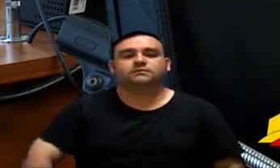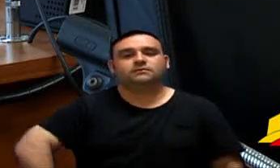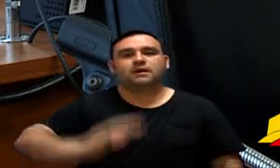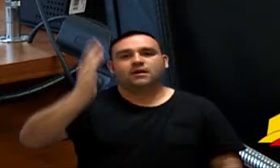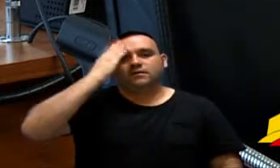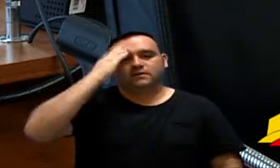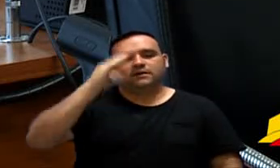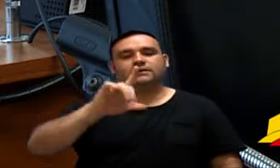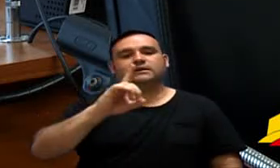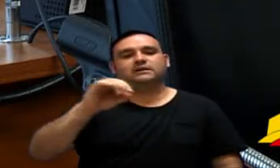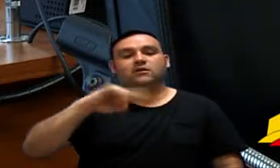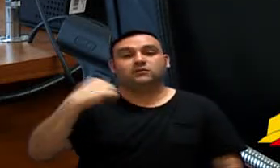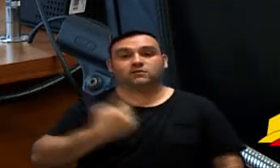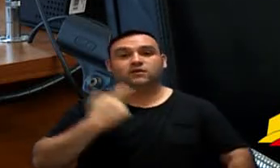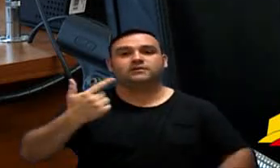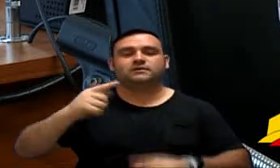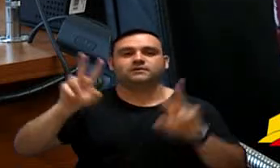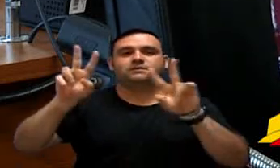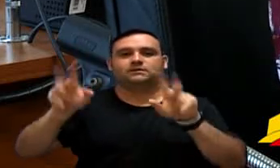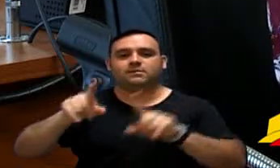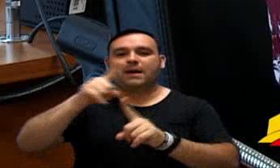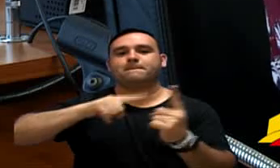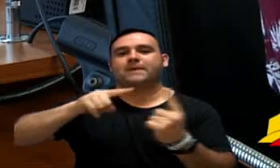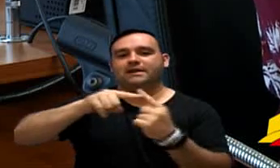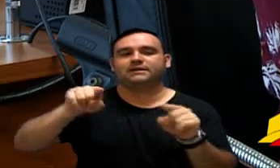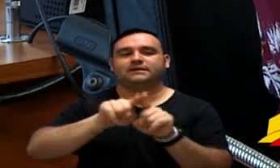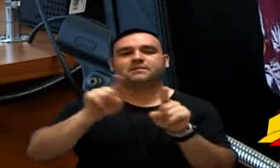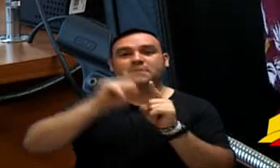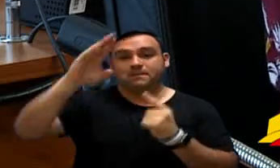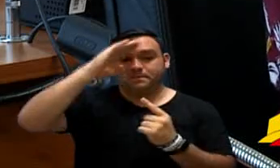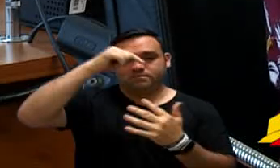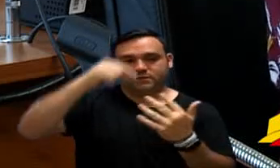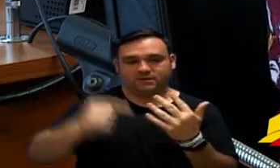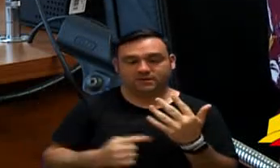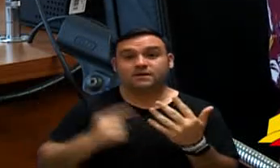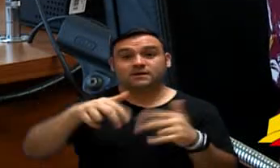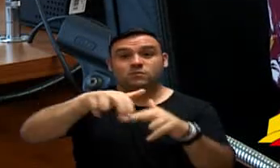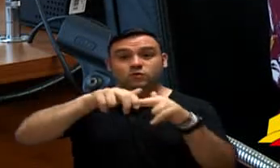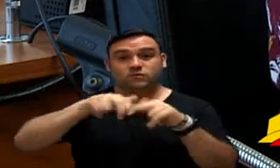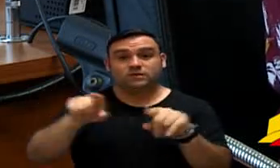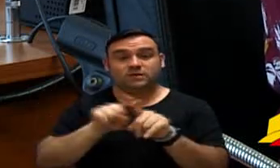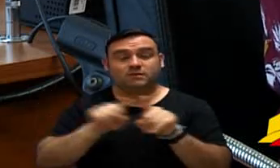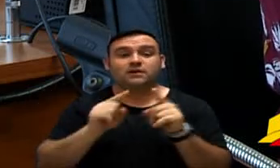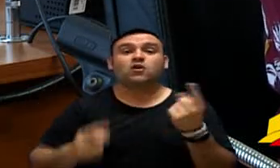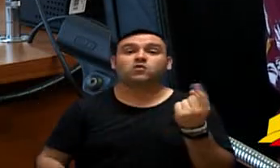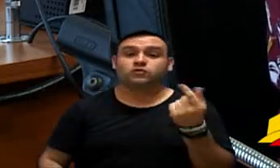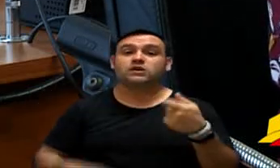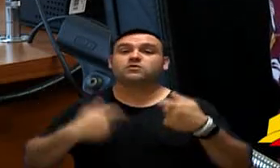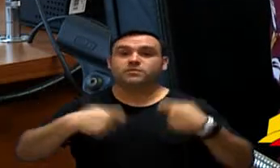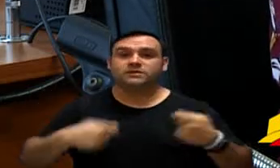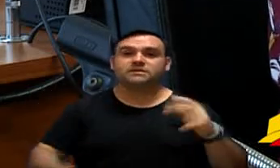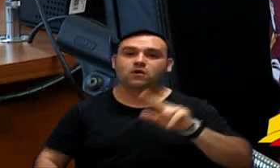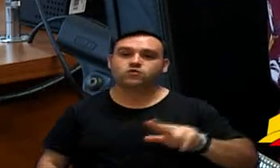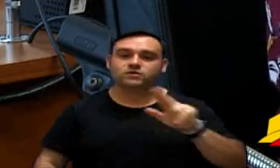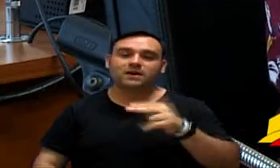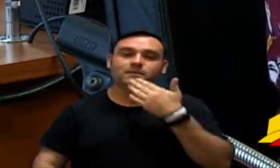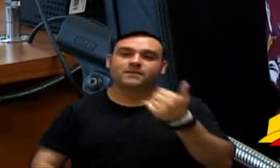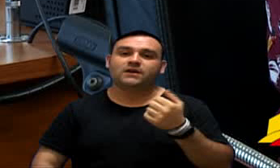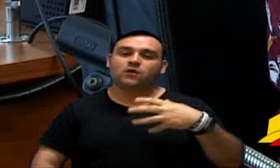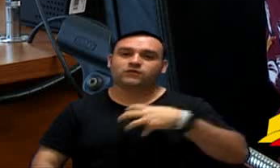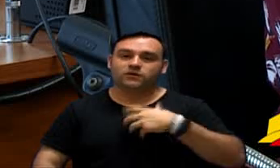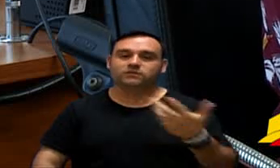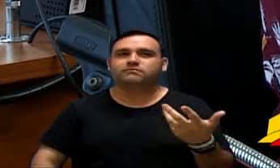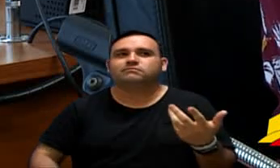que a LDO, para a gente trabalhar metas e prioridades, e até por exatamente, isso verdade, que o dinheiro deveria ser utilizado de melhor